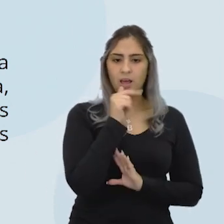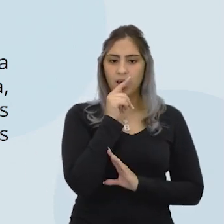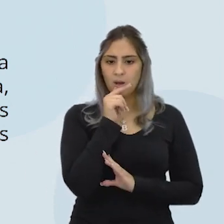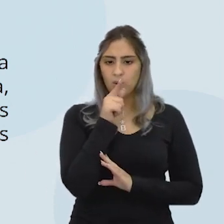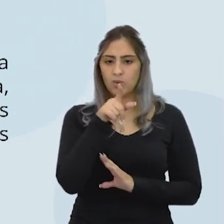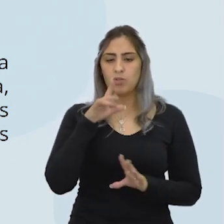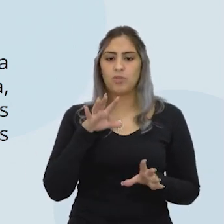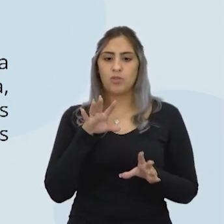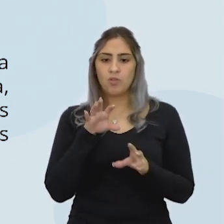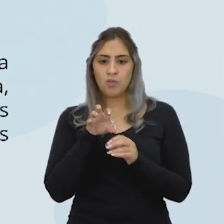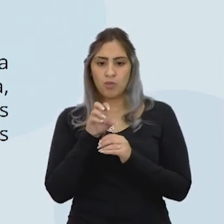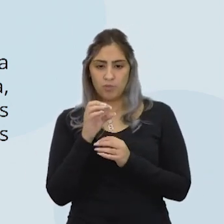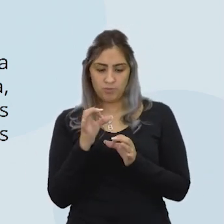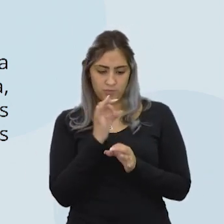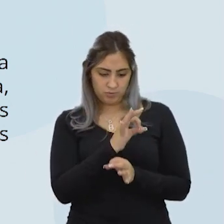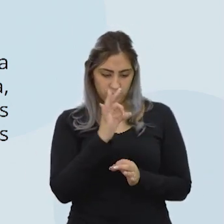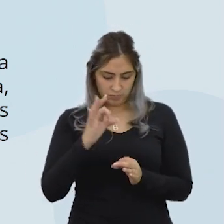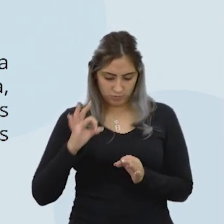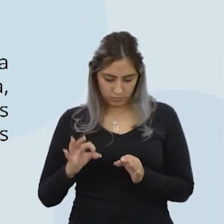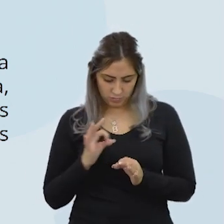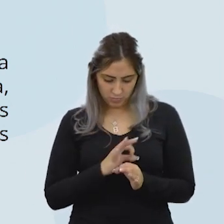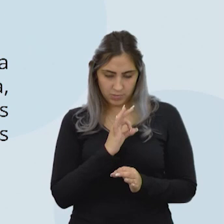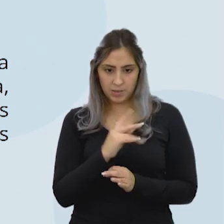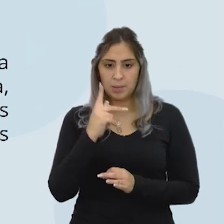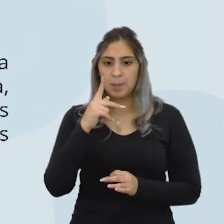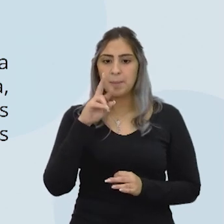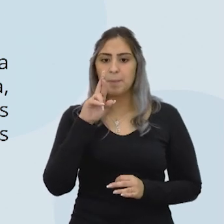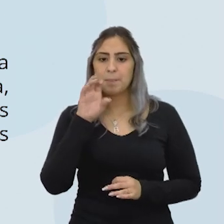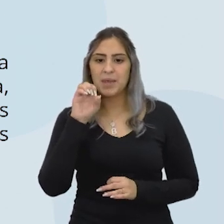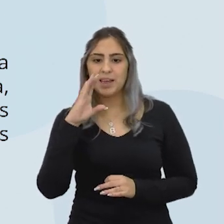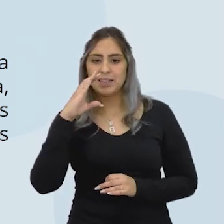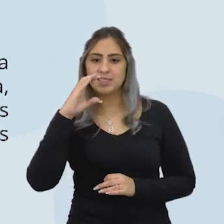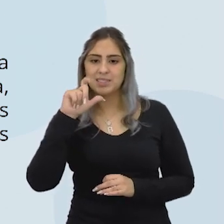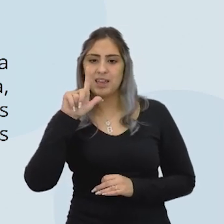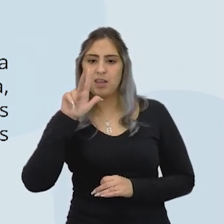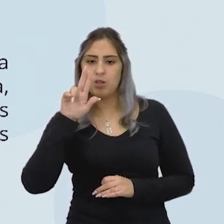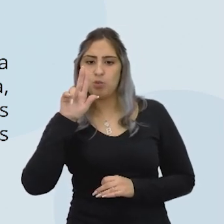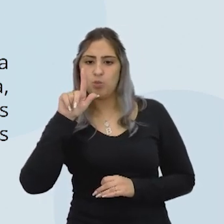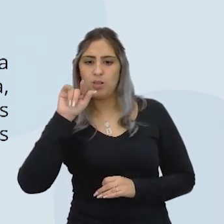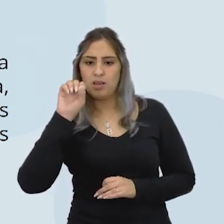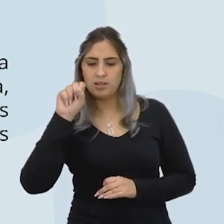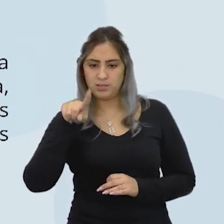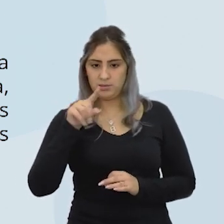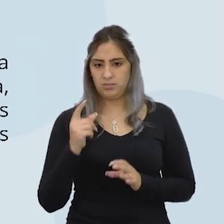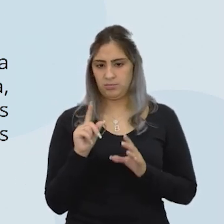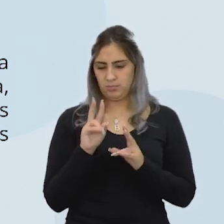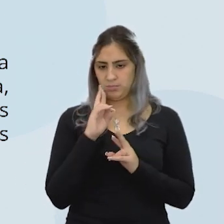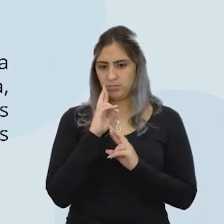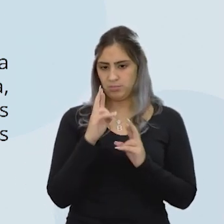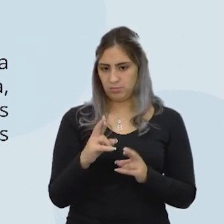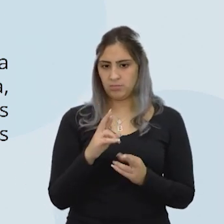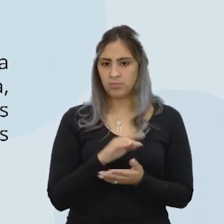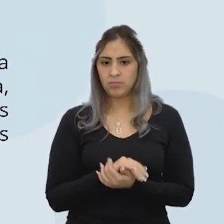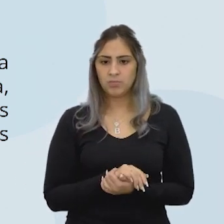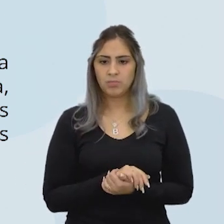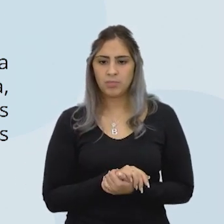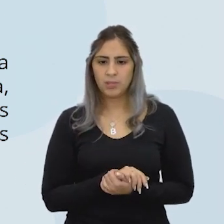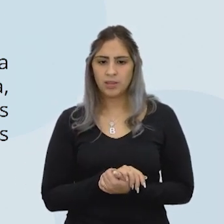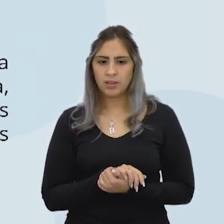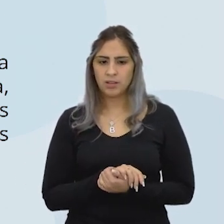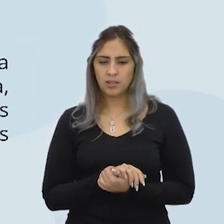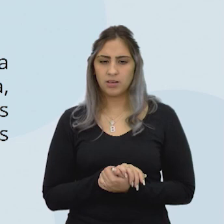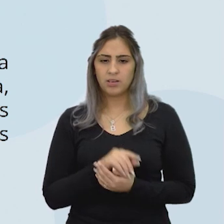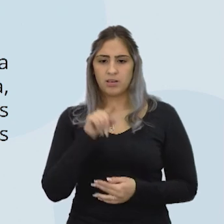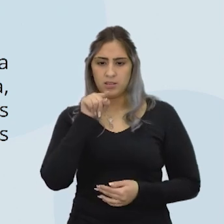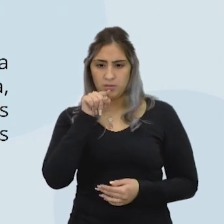formariam coacervados, que eles chamavam de pré-células. E esses coacervados, então, englobariam os